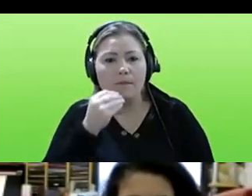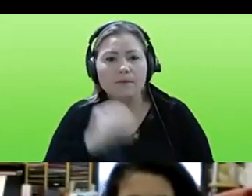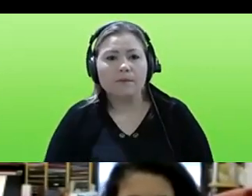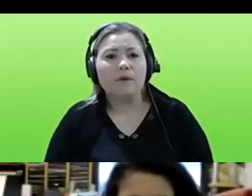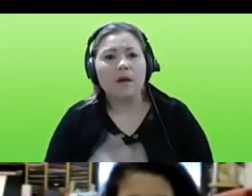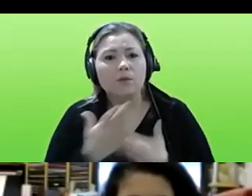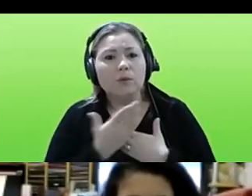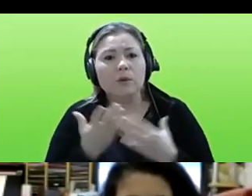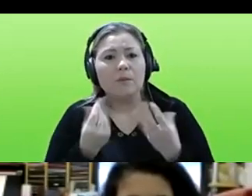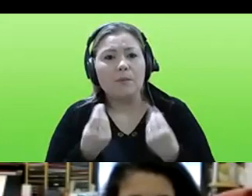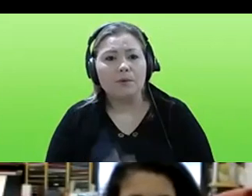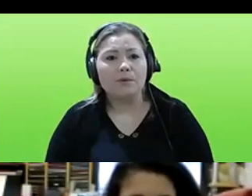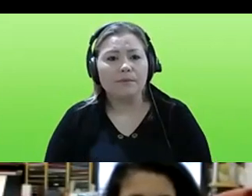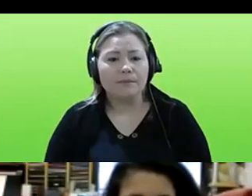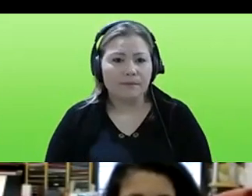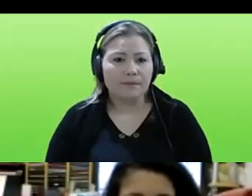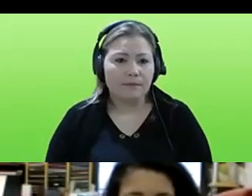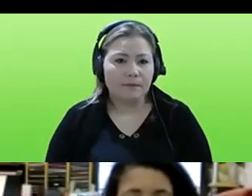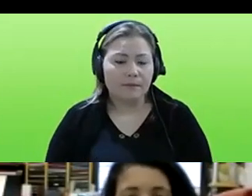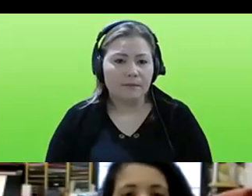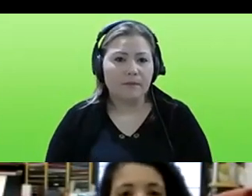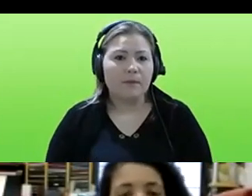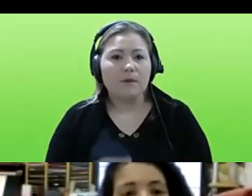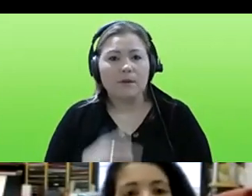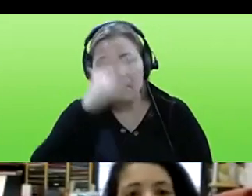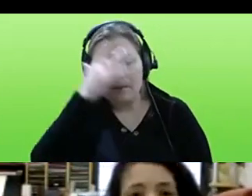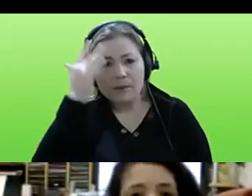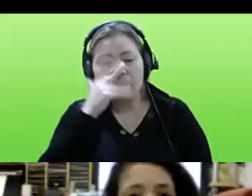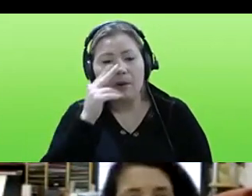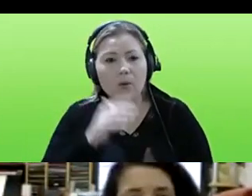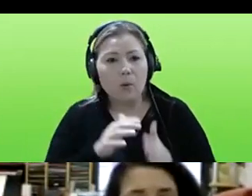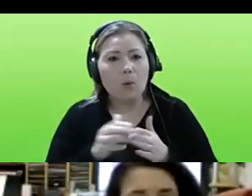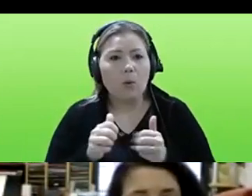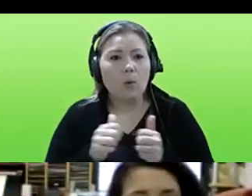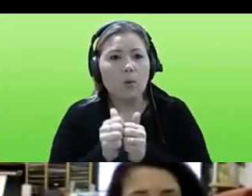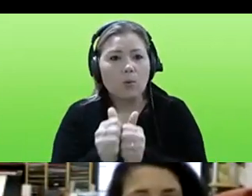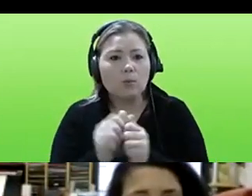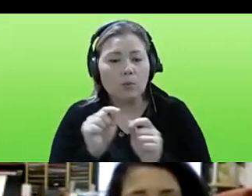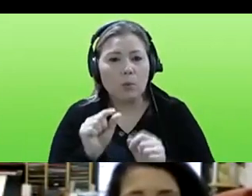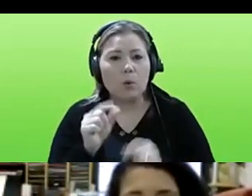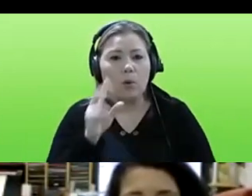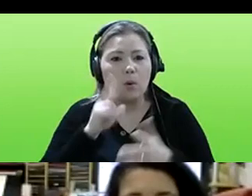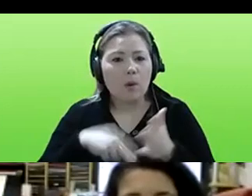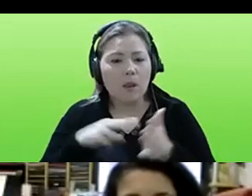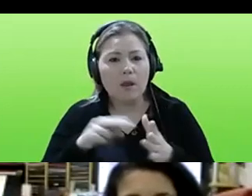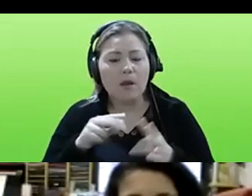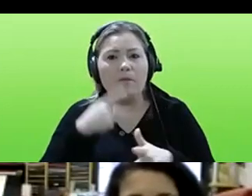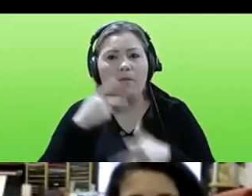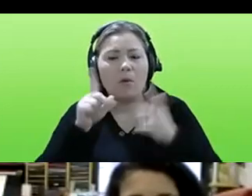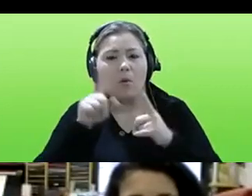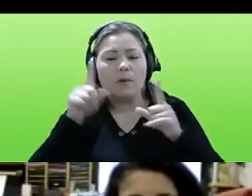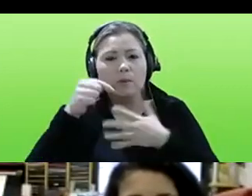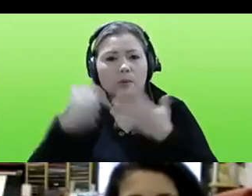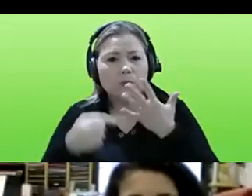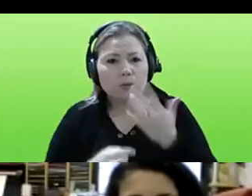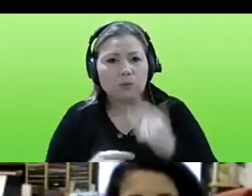ajuda bastante se uma pessoa conduz um pouco, lê, coloca algumas questões, faz